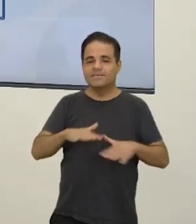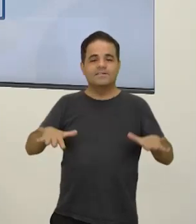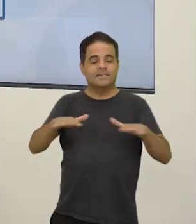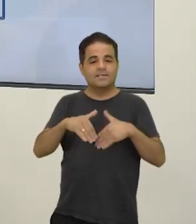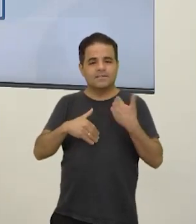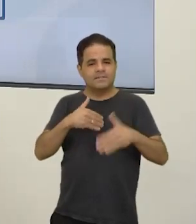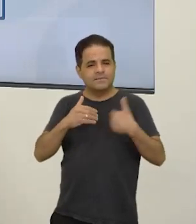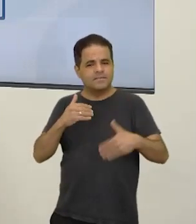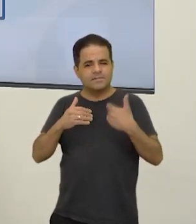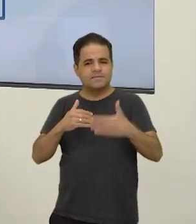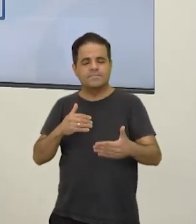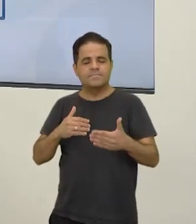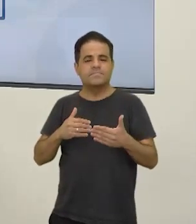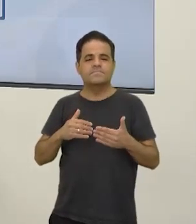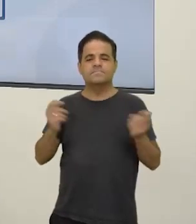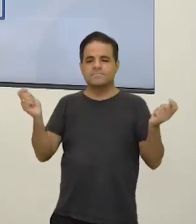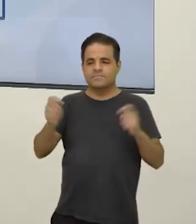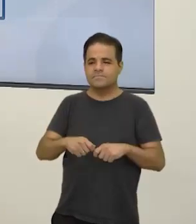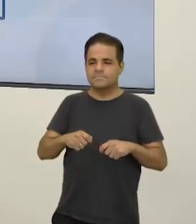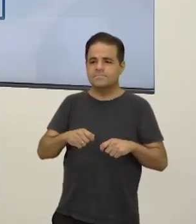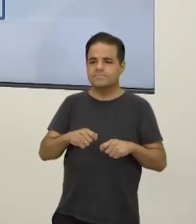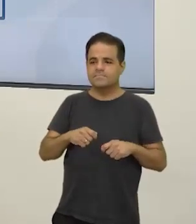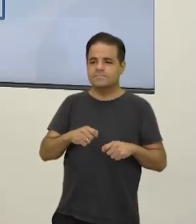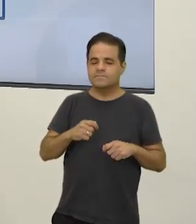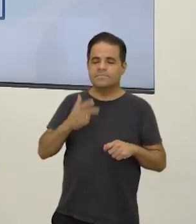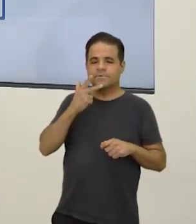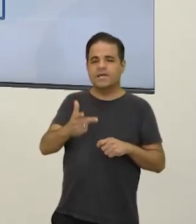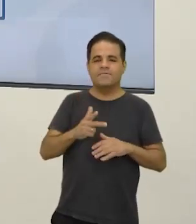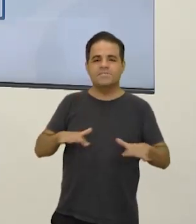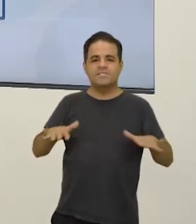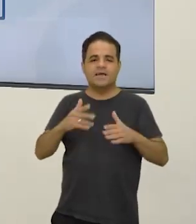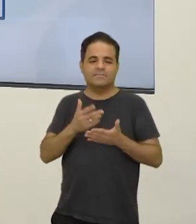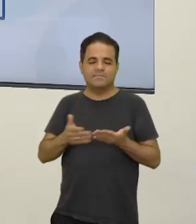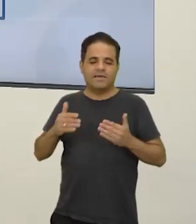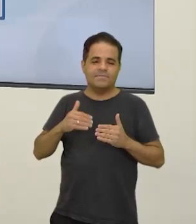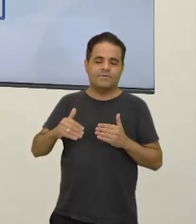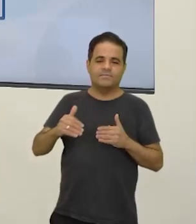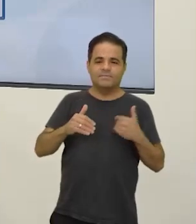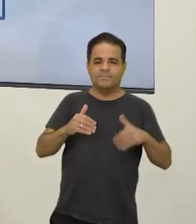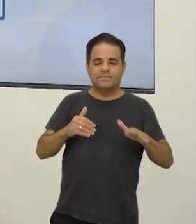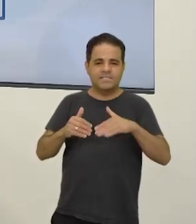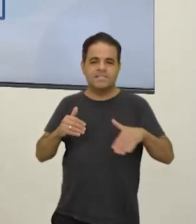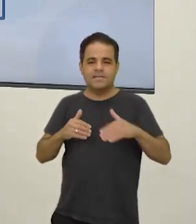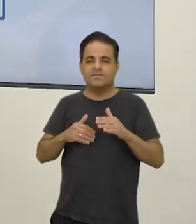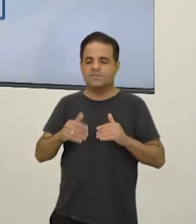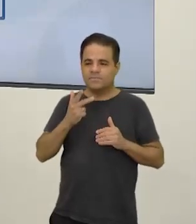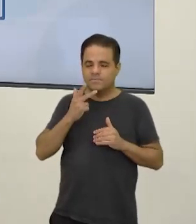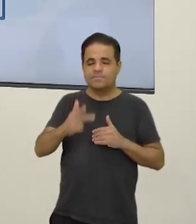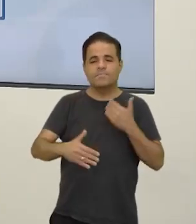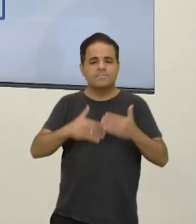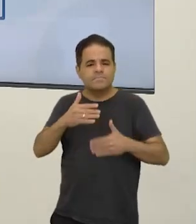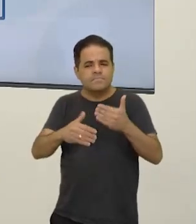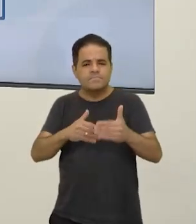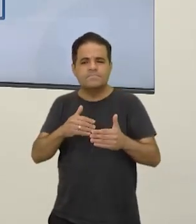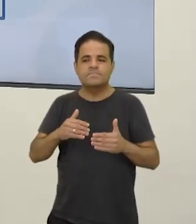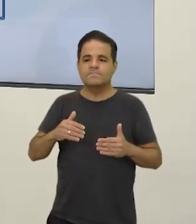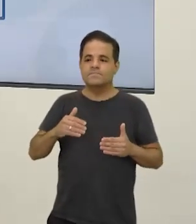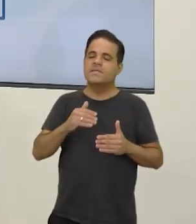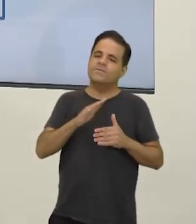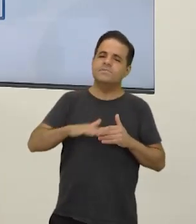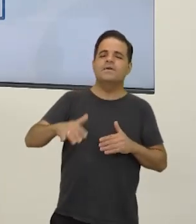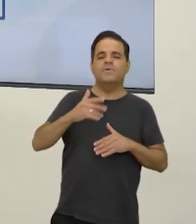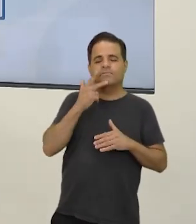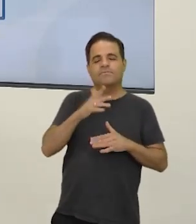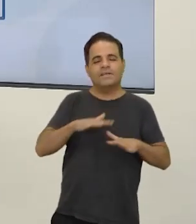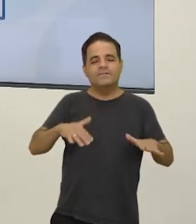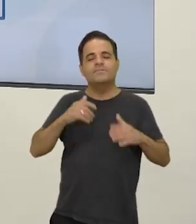orna com o espaço natural, em que você percebe a floresta recebendo-a de braços abertos. Então, ou seja, existe uma leitura